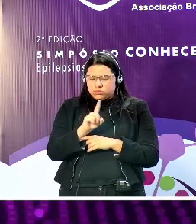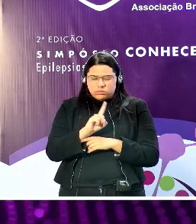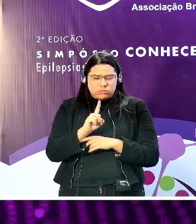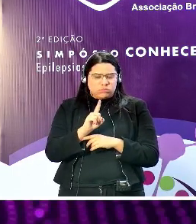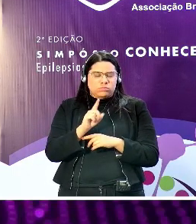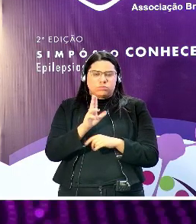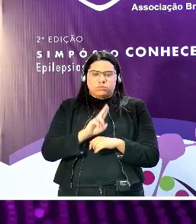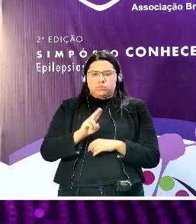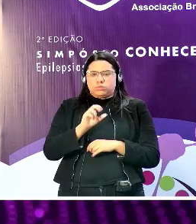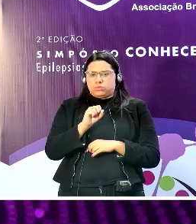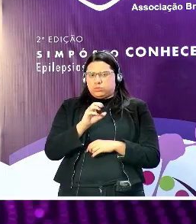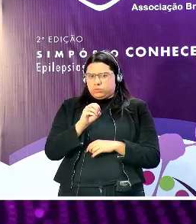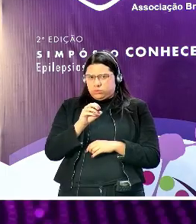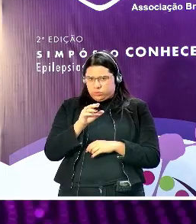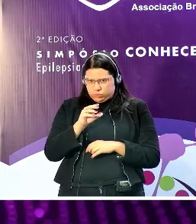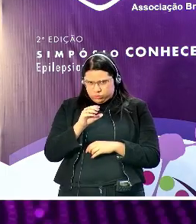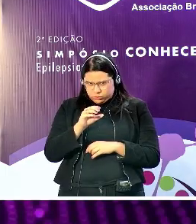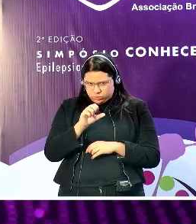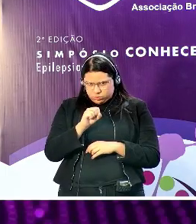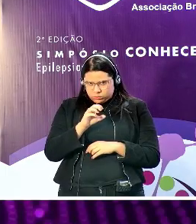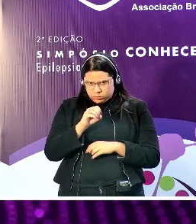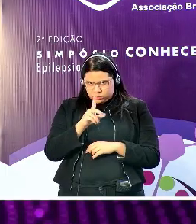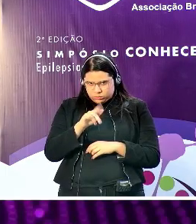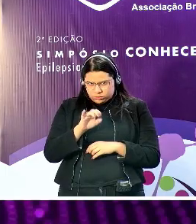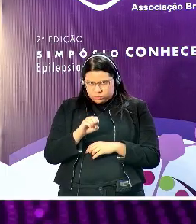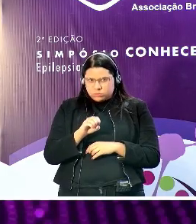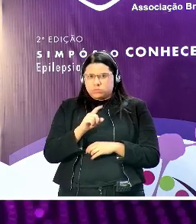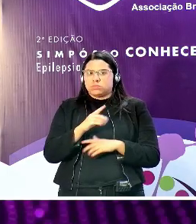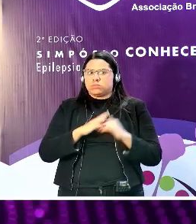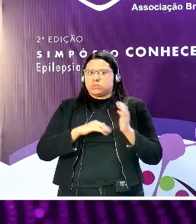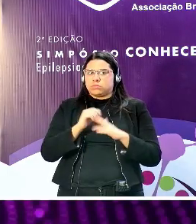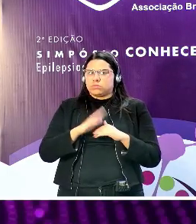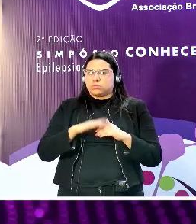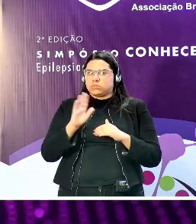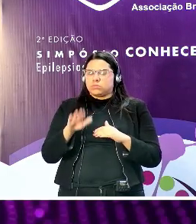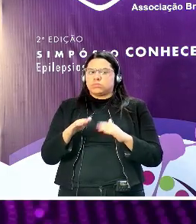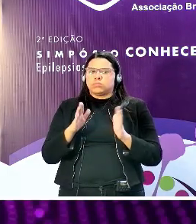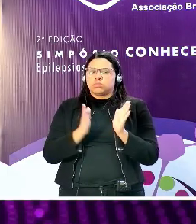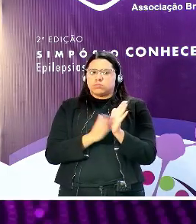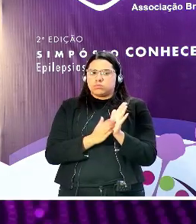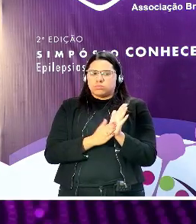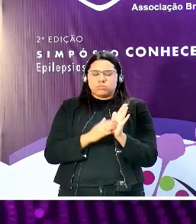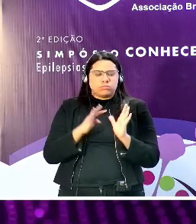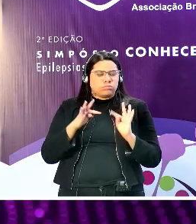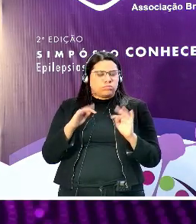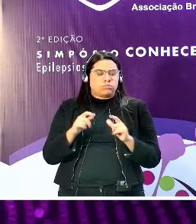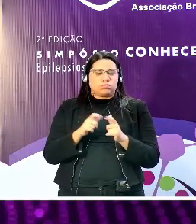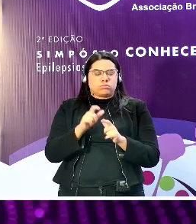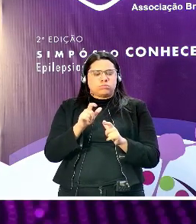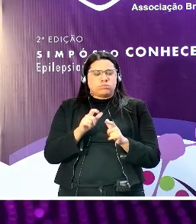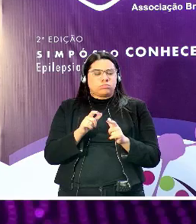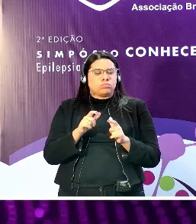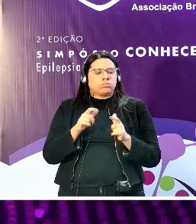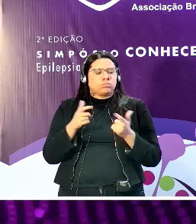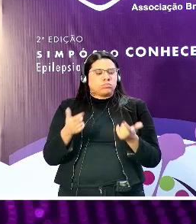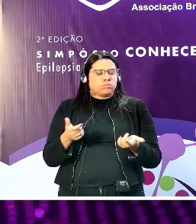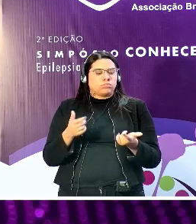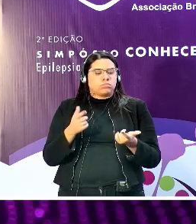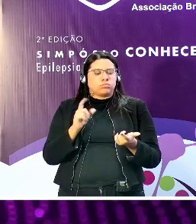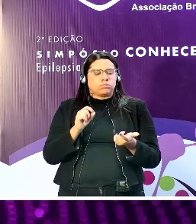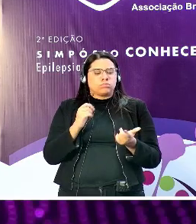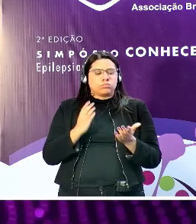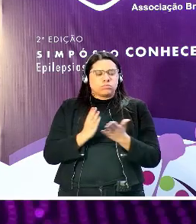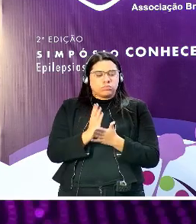sódio. Então, a eficácia foi comprovada por todos os espectros aqui. Foi uma validação do que a gente esperava